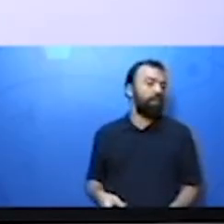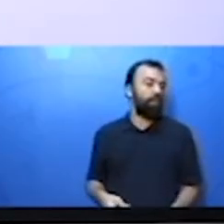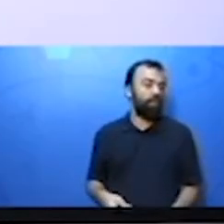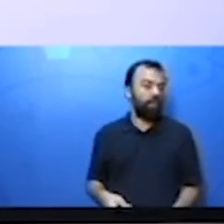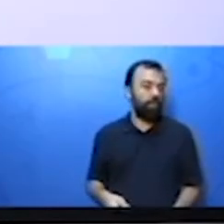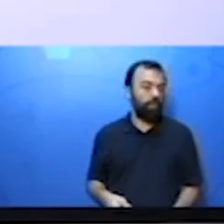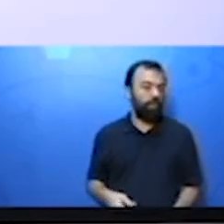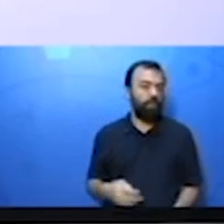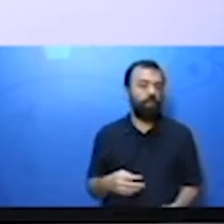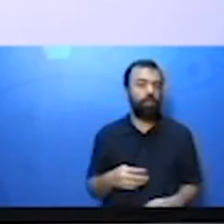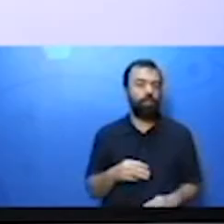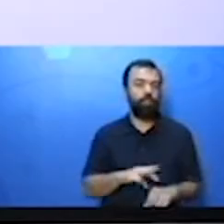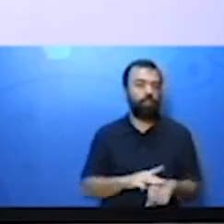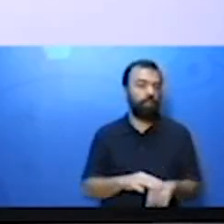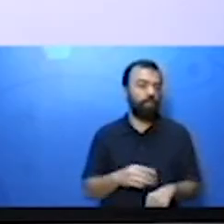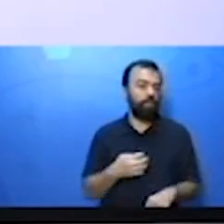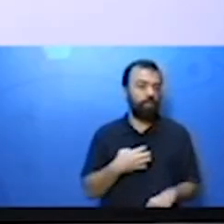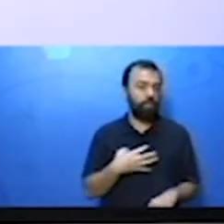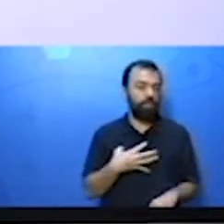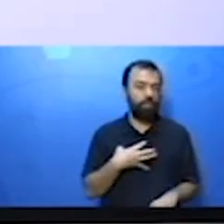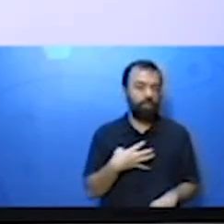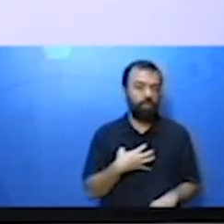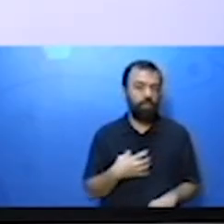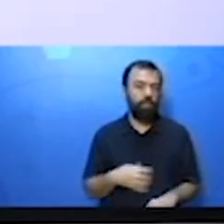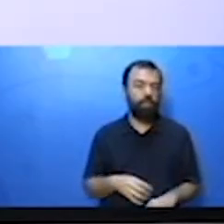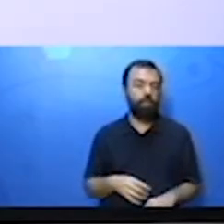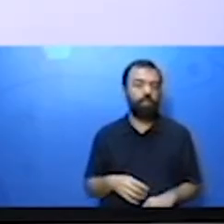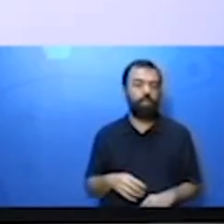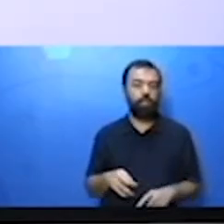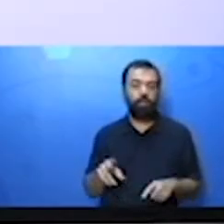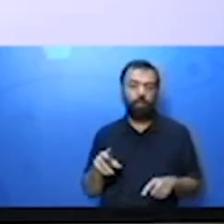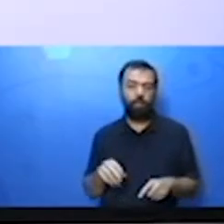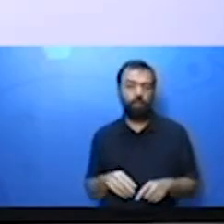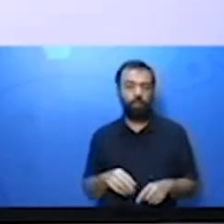doença, deverá tomar o mesmo remédio sem orientação médica?